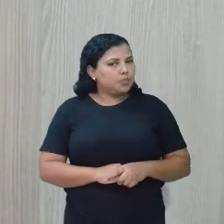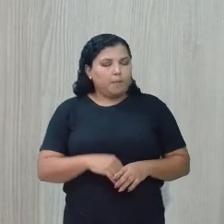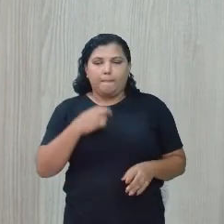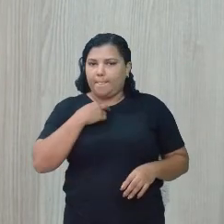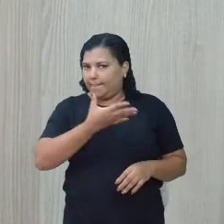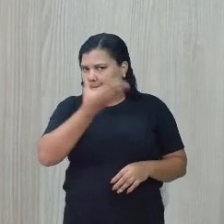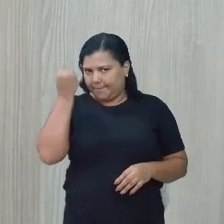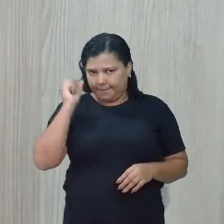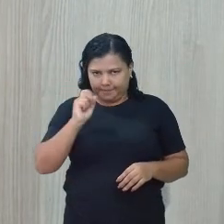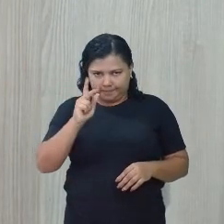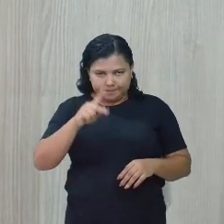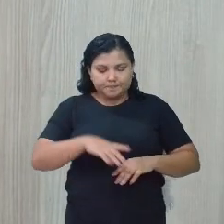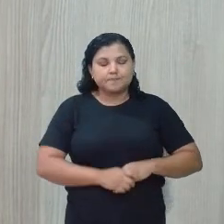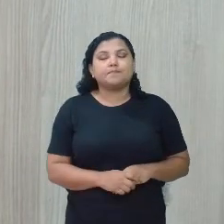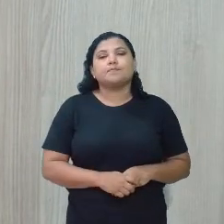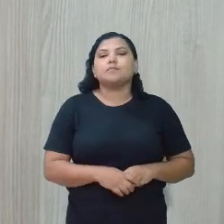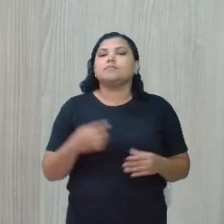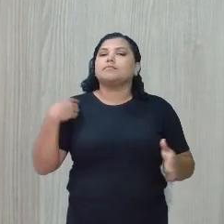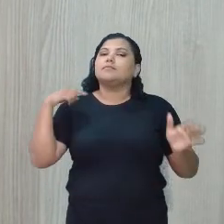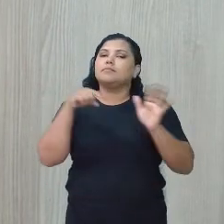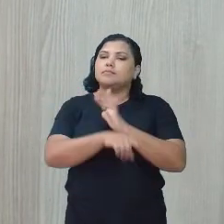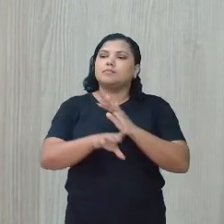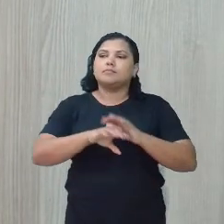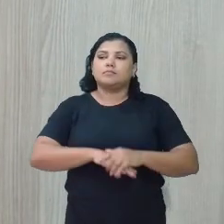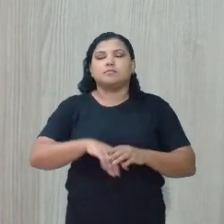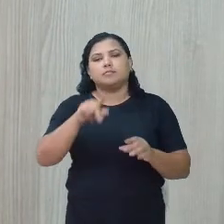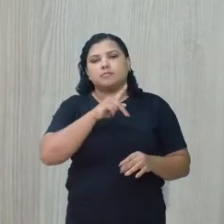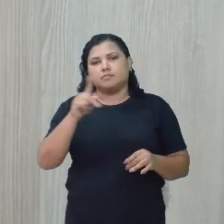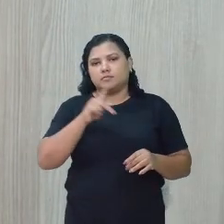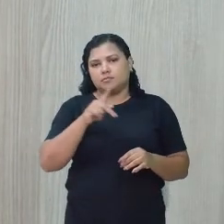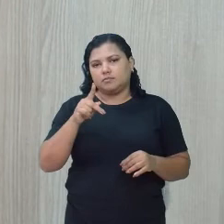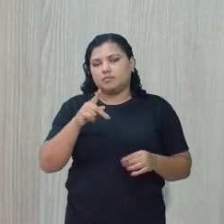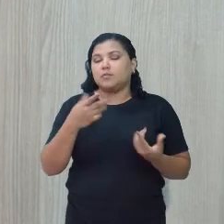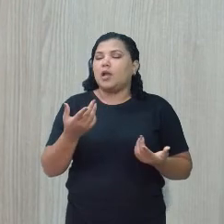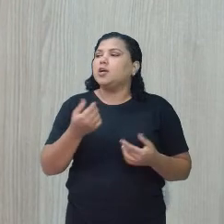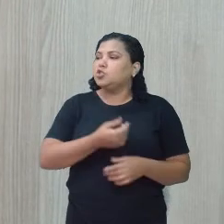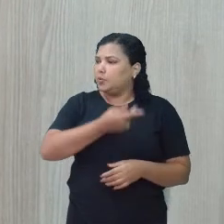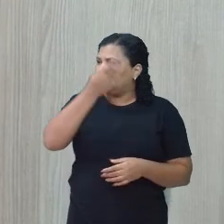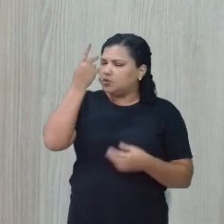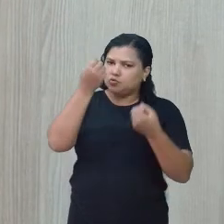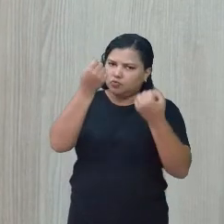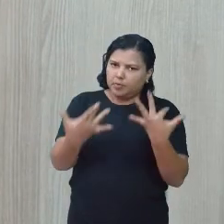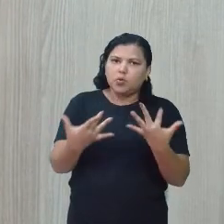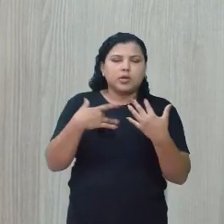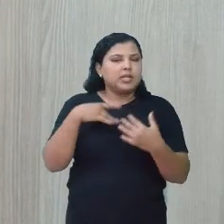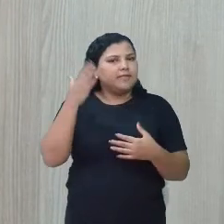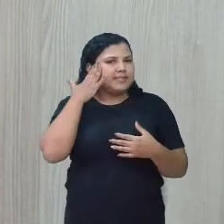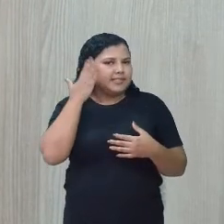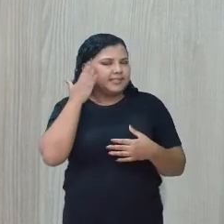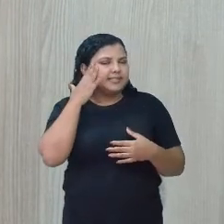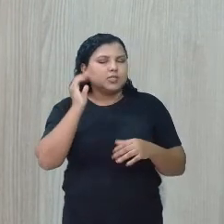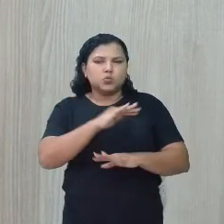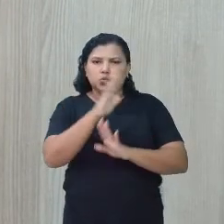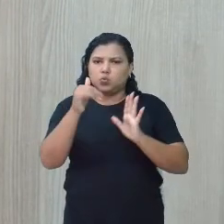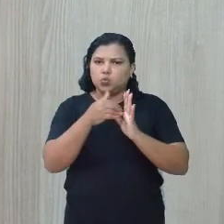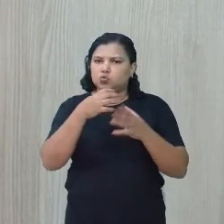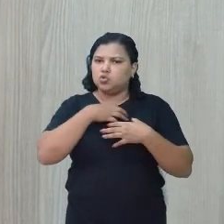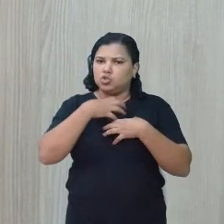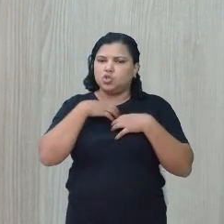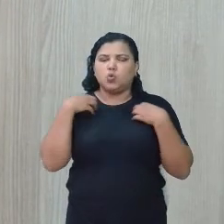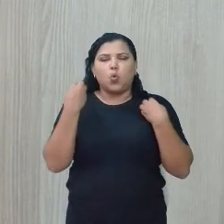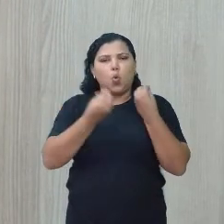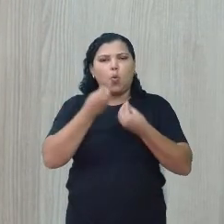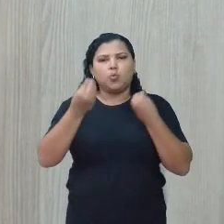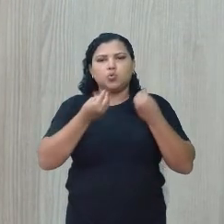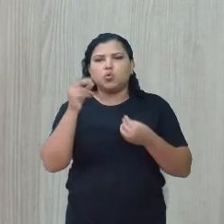pode esquecer. Daí eu perguntei, o pessoal disse que estava entendendo, a Andriela e Luciano falaram que estavam entendendo aqui a maneira como a gente